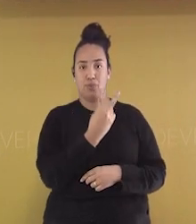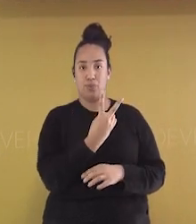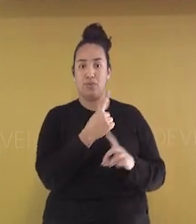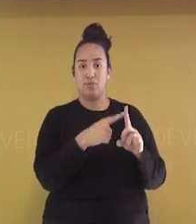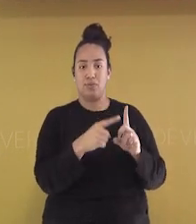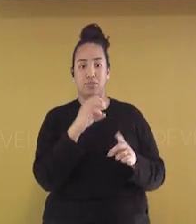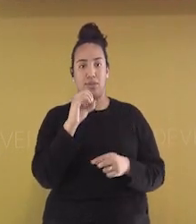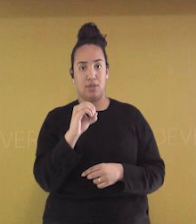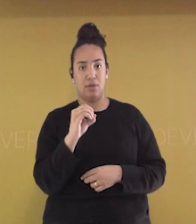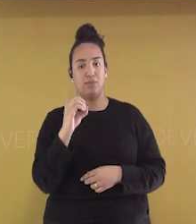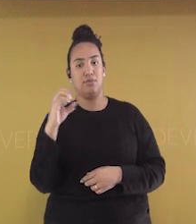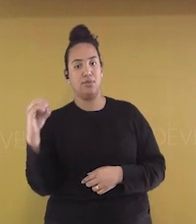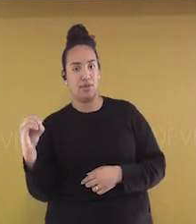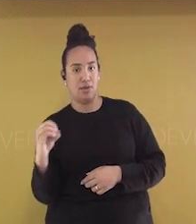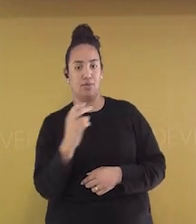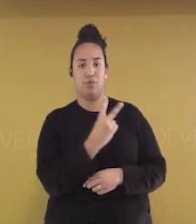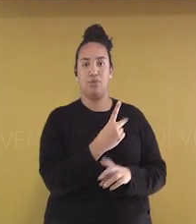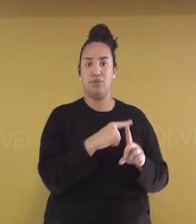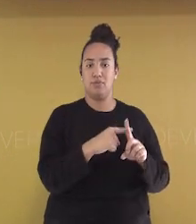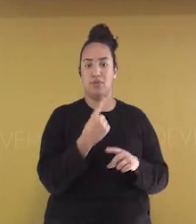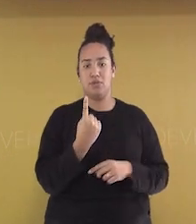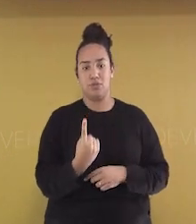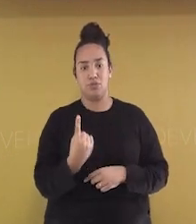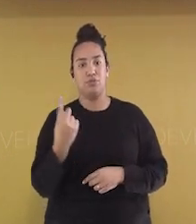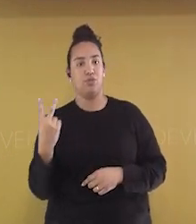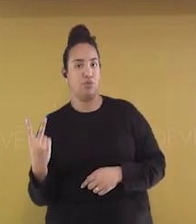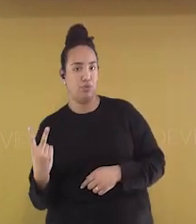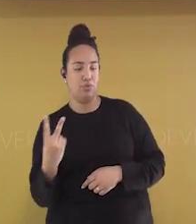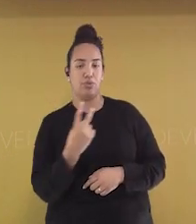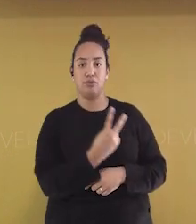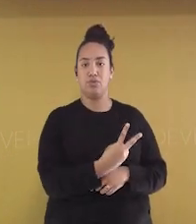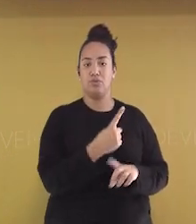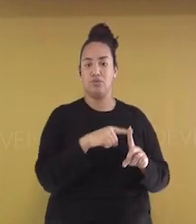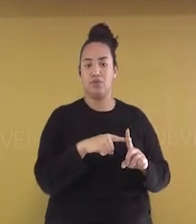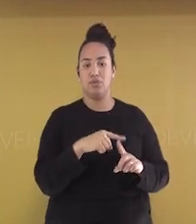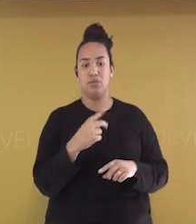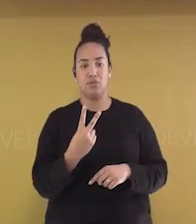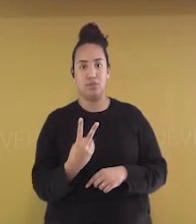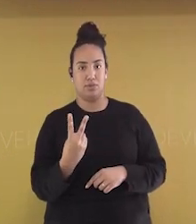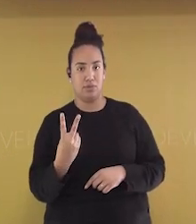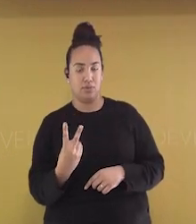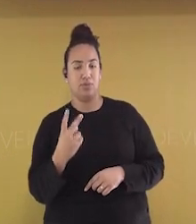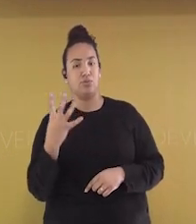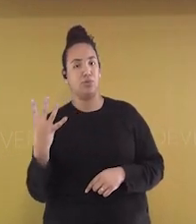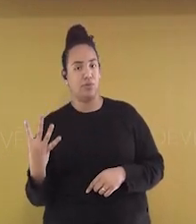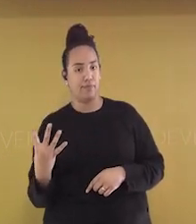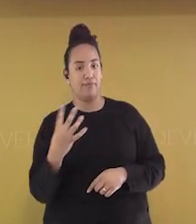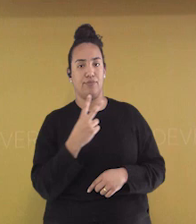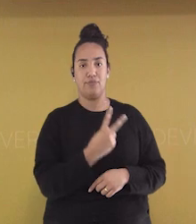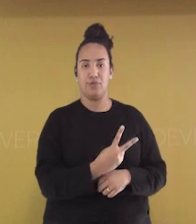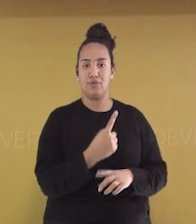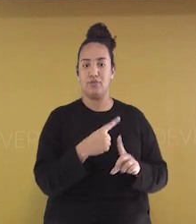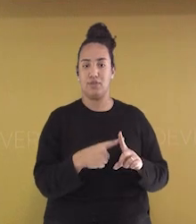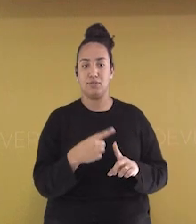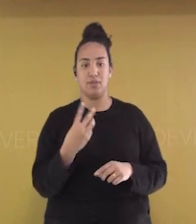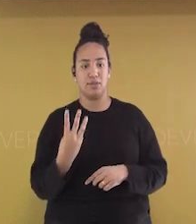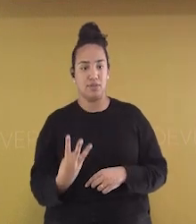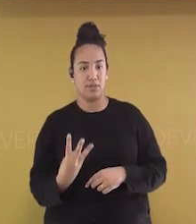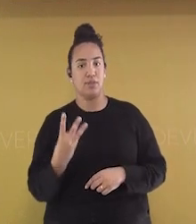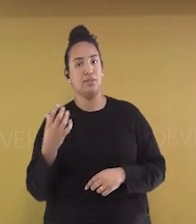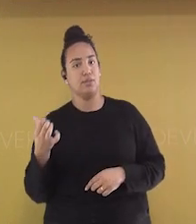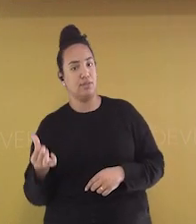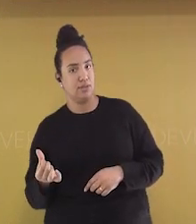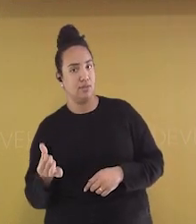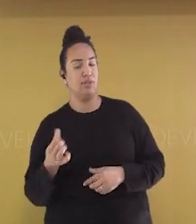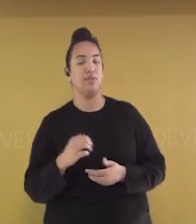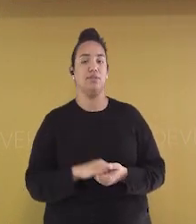0, 0. 2 vezes 1, 2. 2 vezes 2, 4.